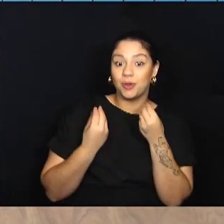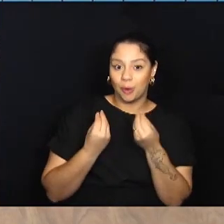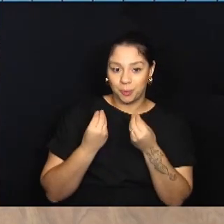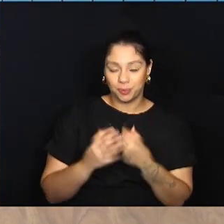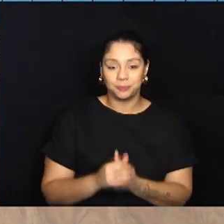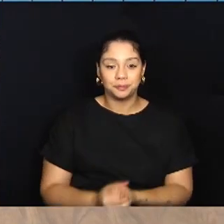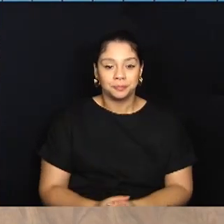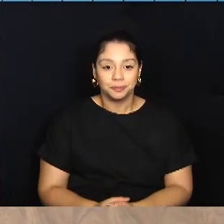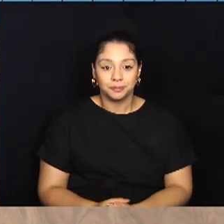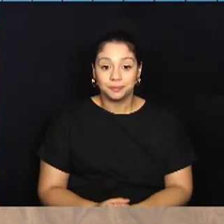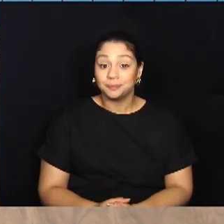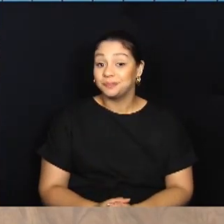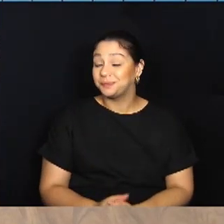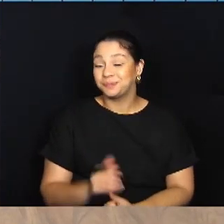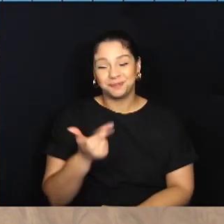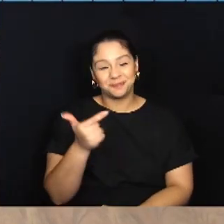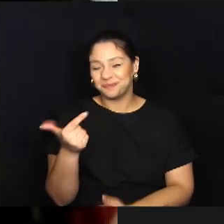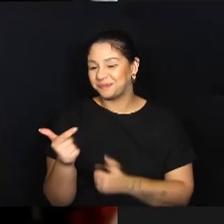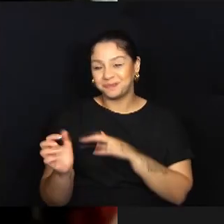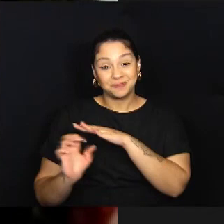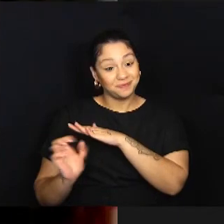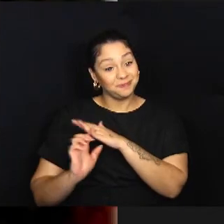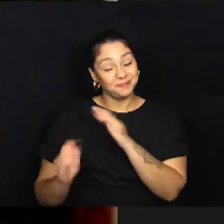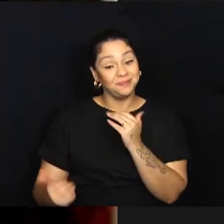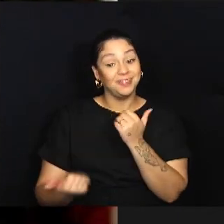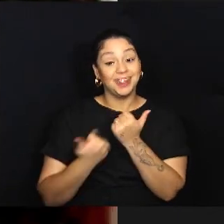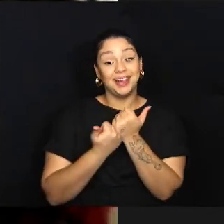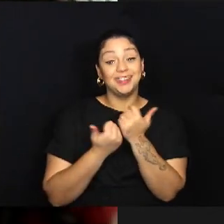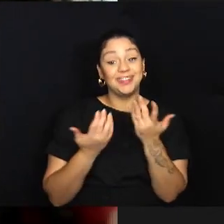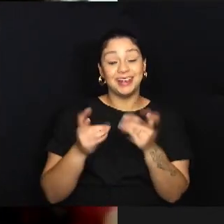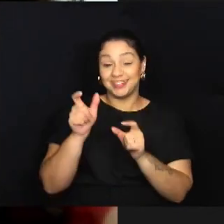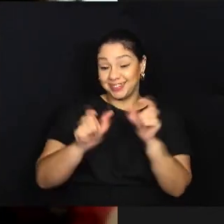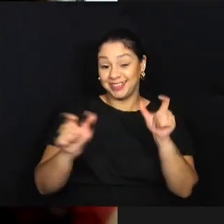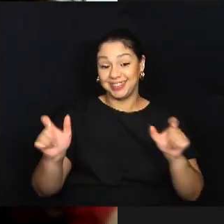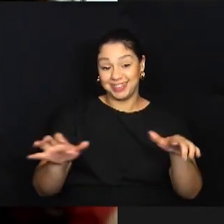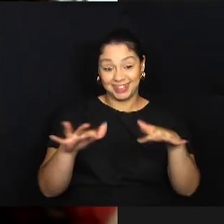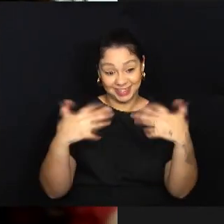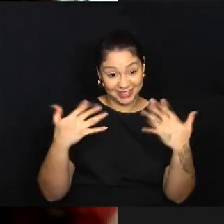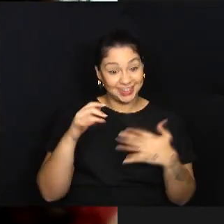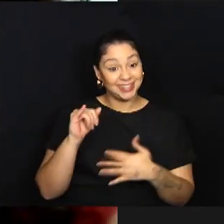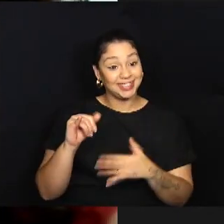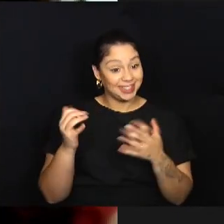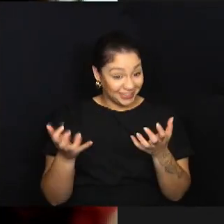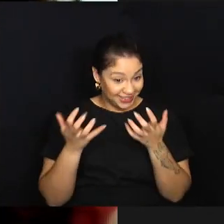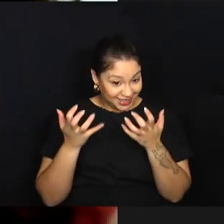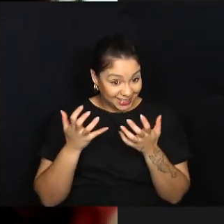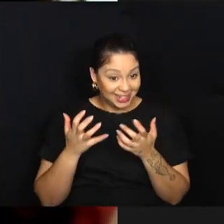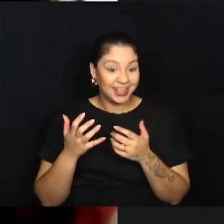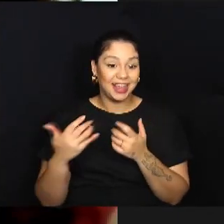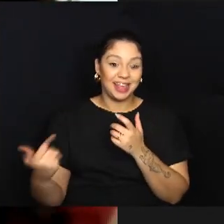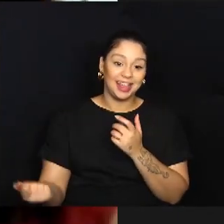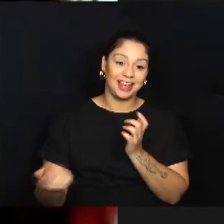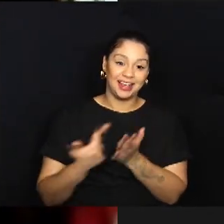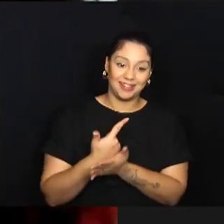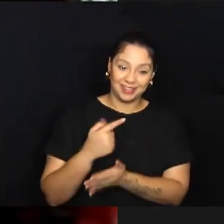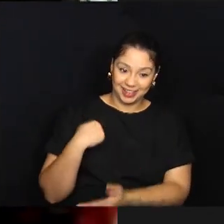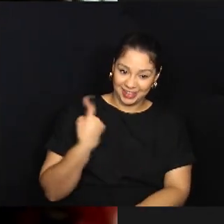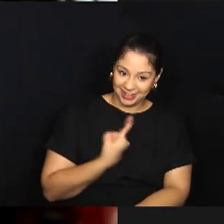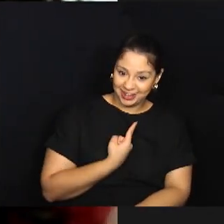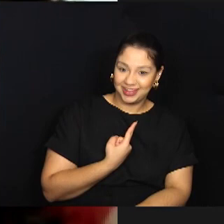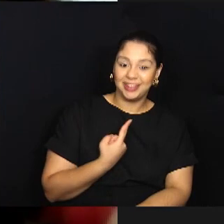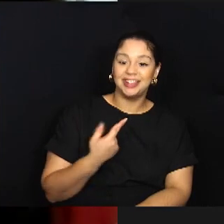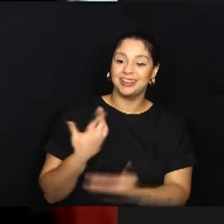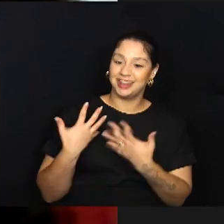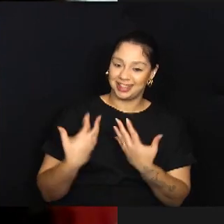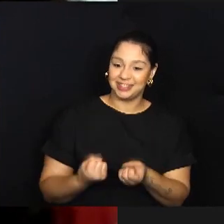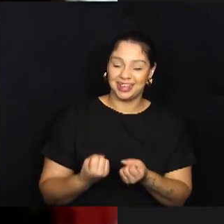Olha, patrocinador a gente não tem, mas fica aqui para os telespectadores, quem quiser patrocinar a próxima expedição, a gente